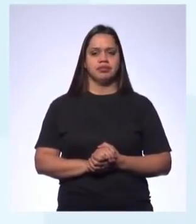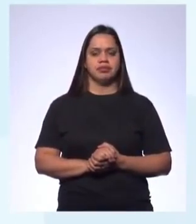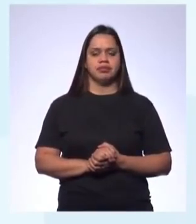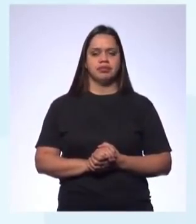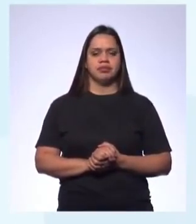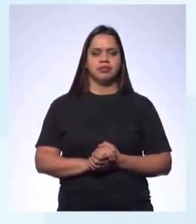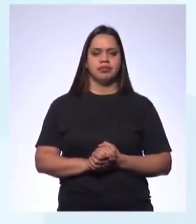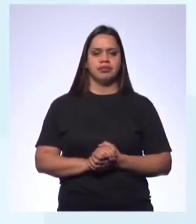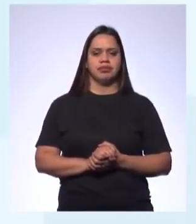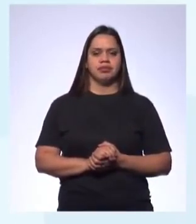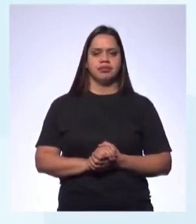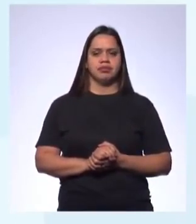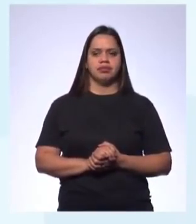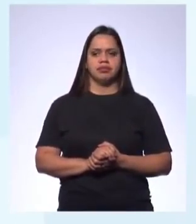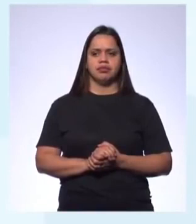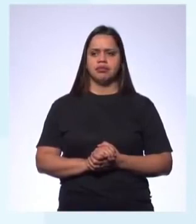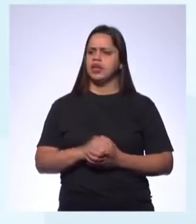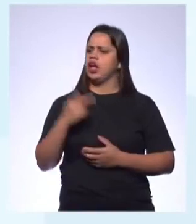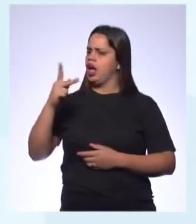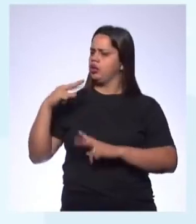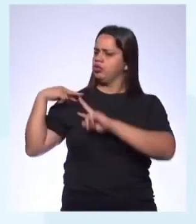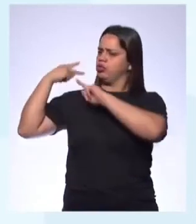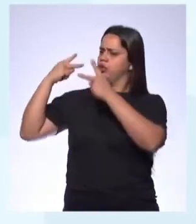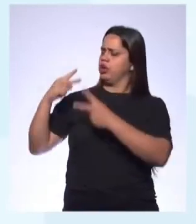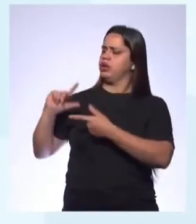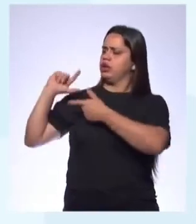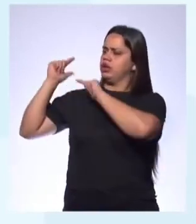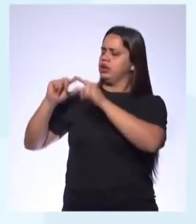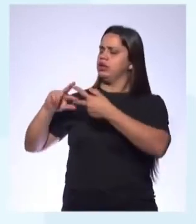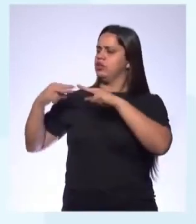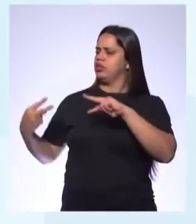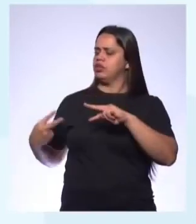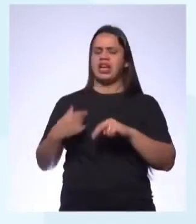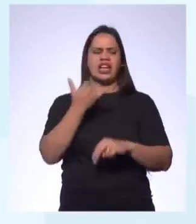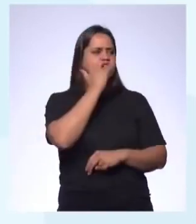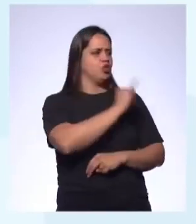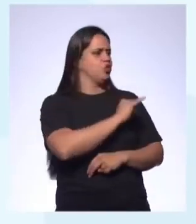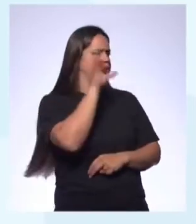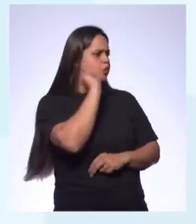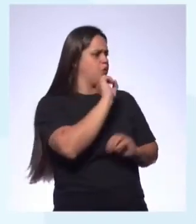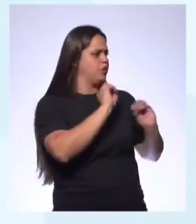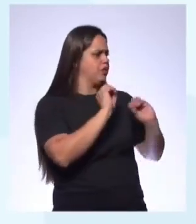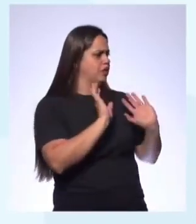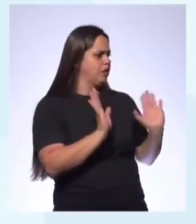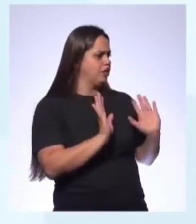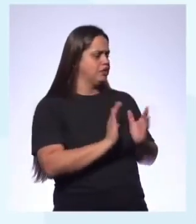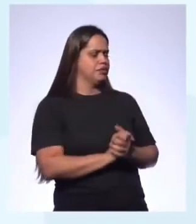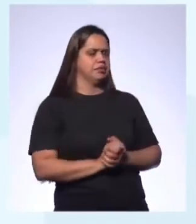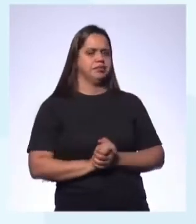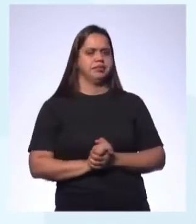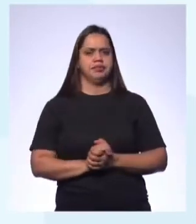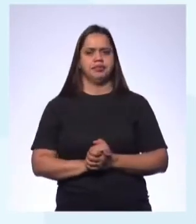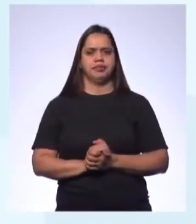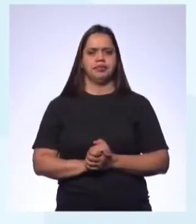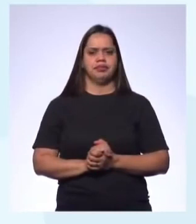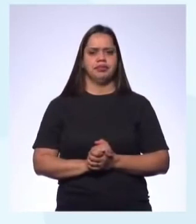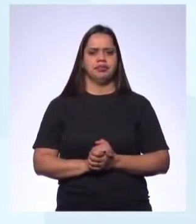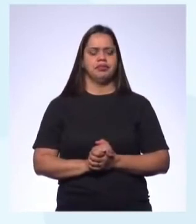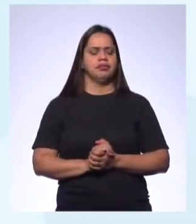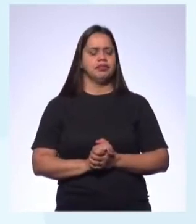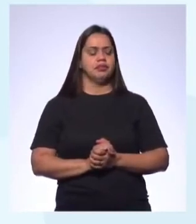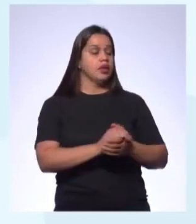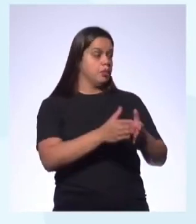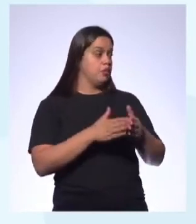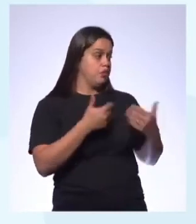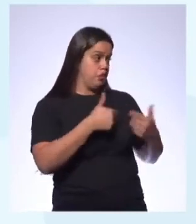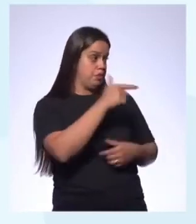generic inheritance? Qual é a sua herança genética? Desculpa, eu não te ouvi. Sorry, I didn't hear you. Can you repeat? Você pode